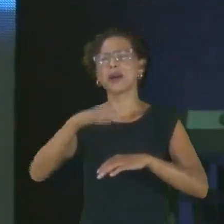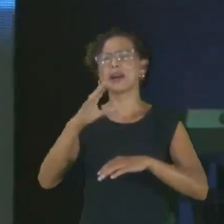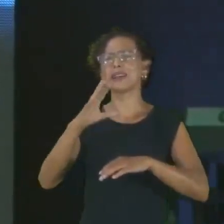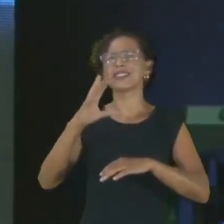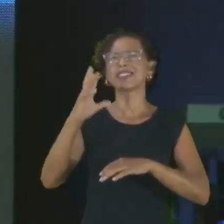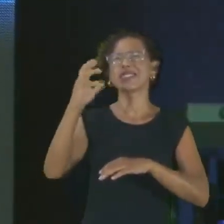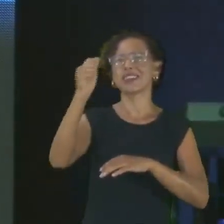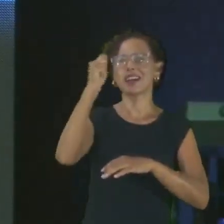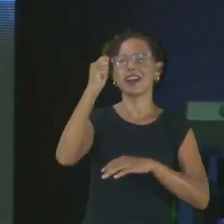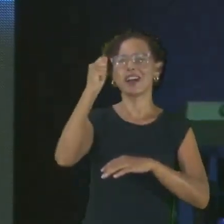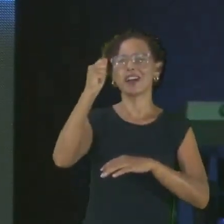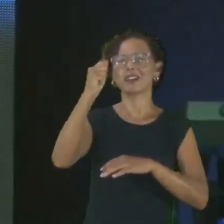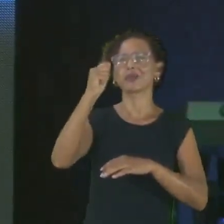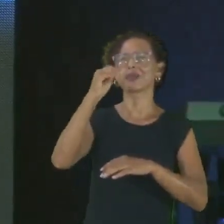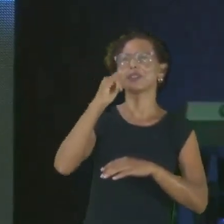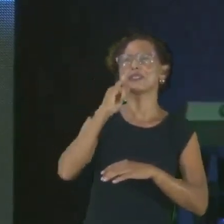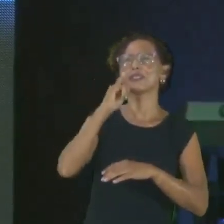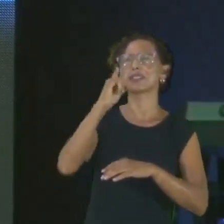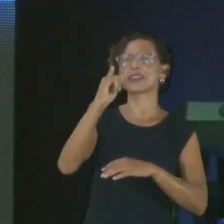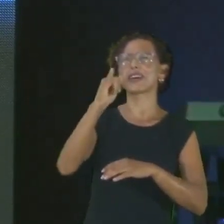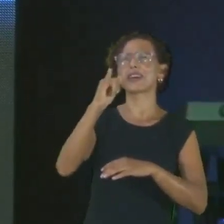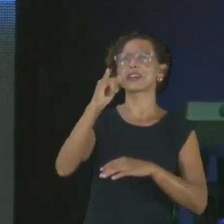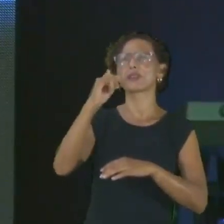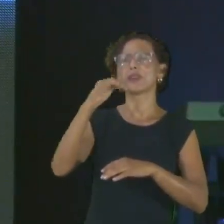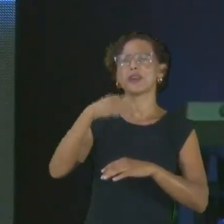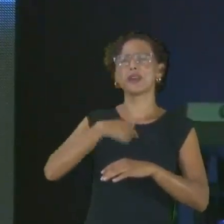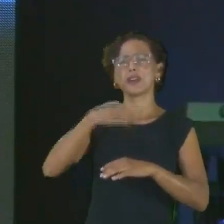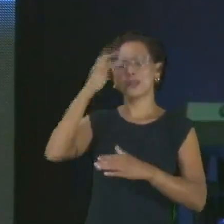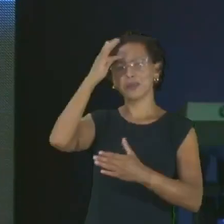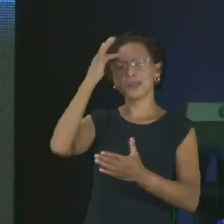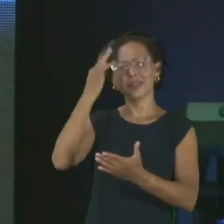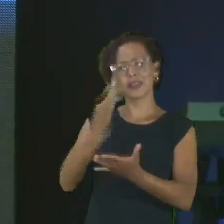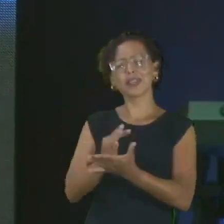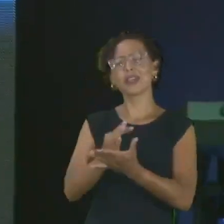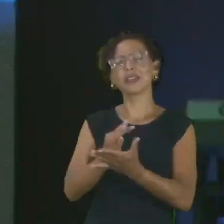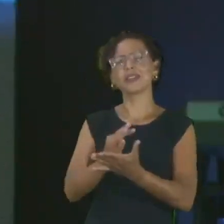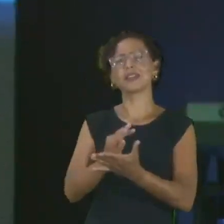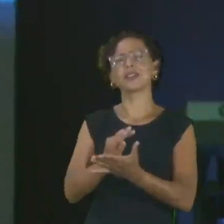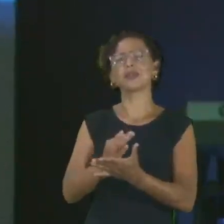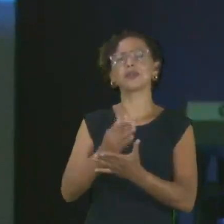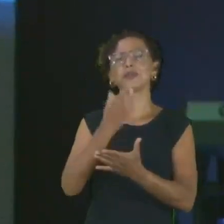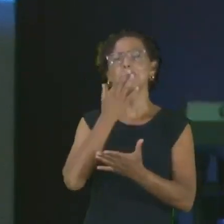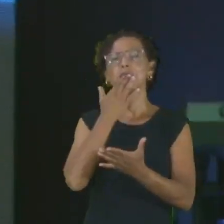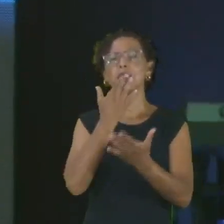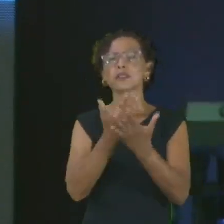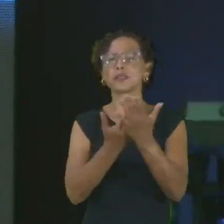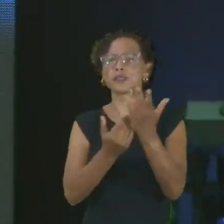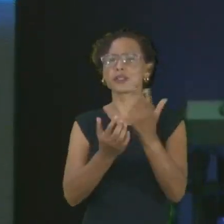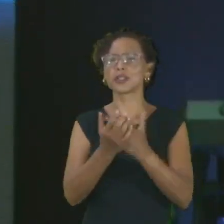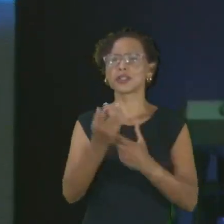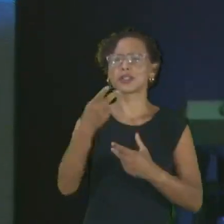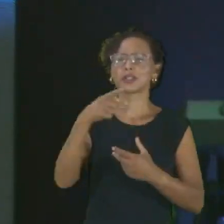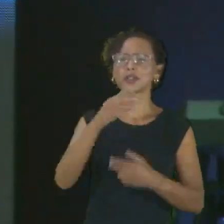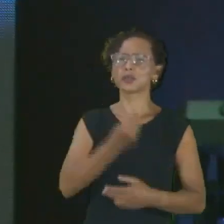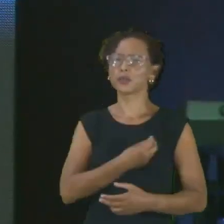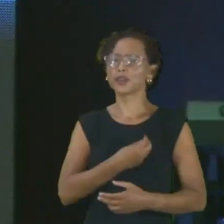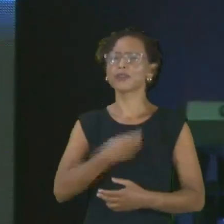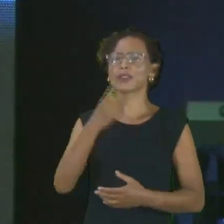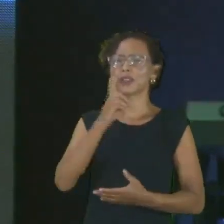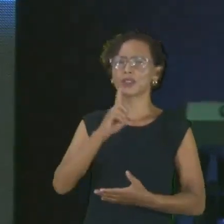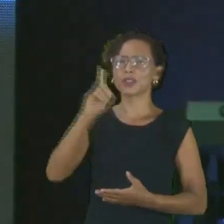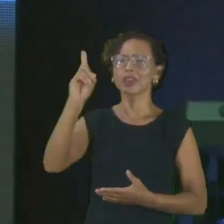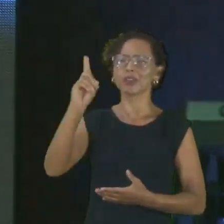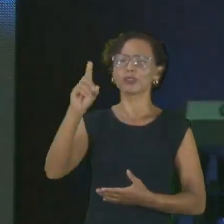creio no sangue. Você pertence a Deus, sua vida é de Deus. Vou dizer de novo,